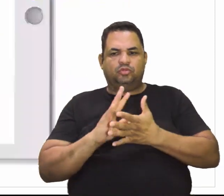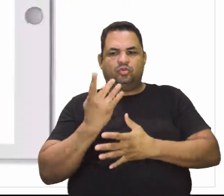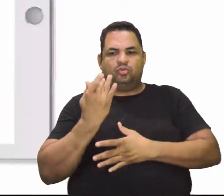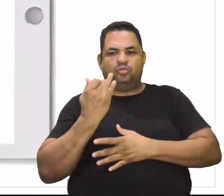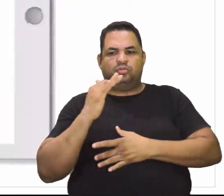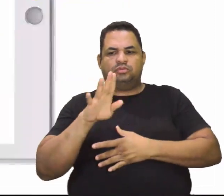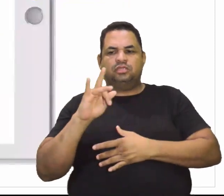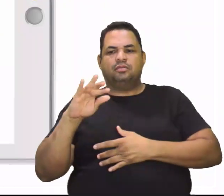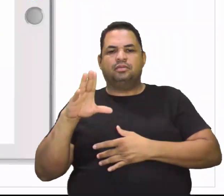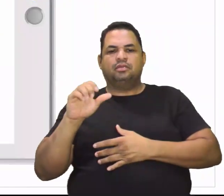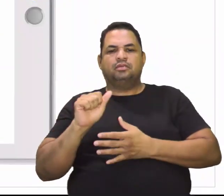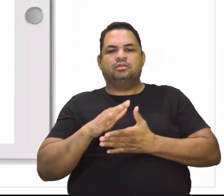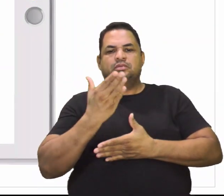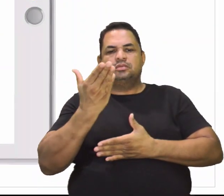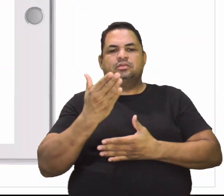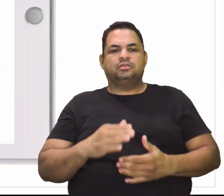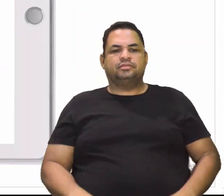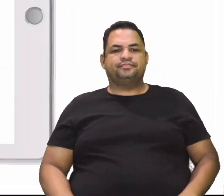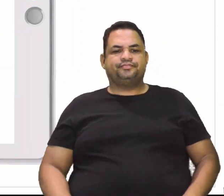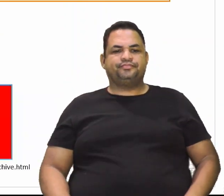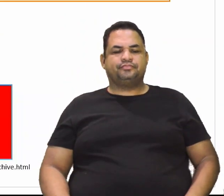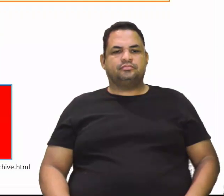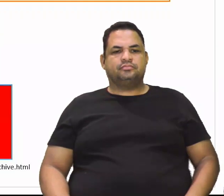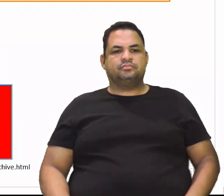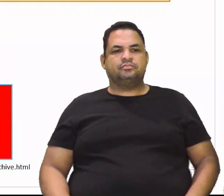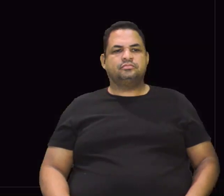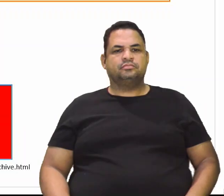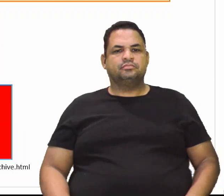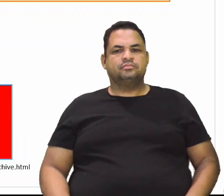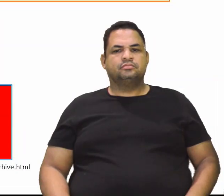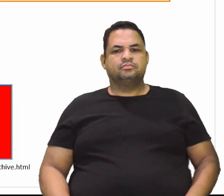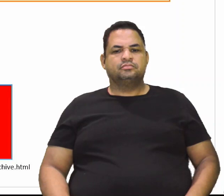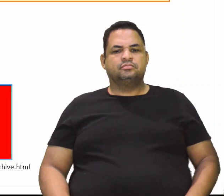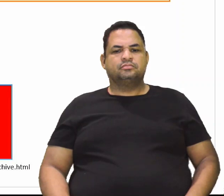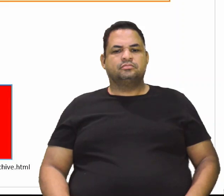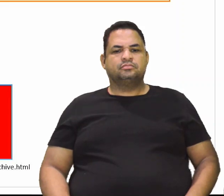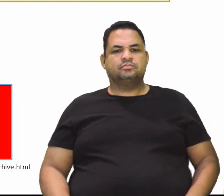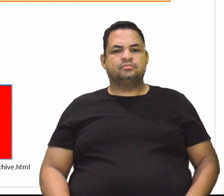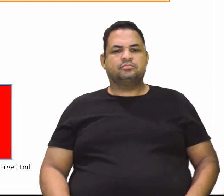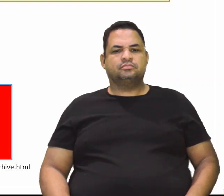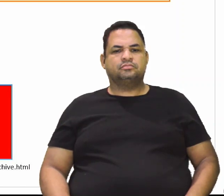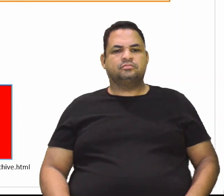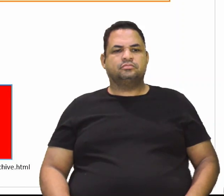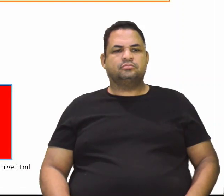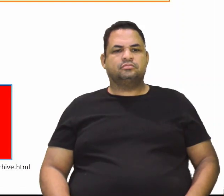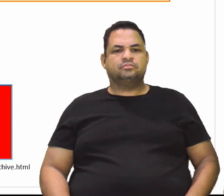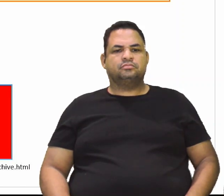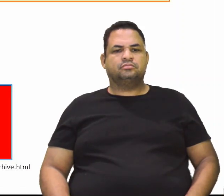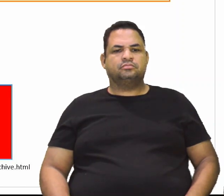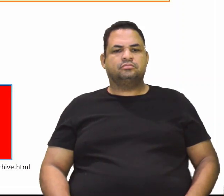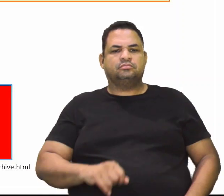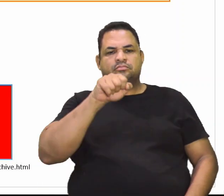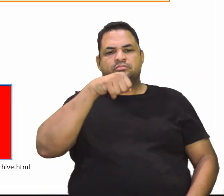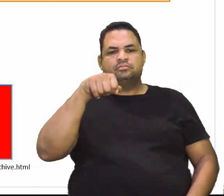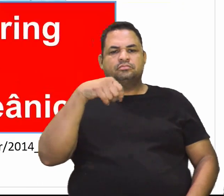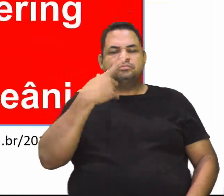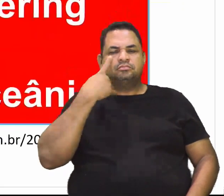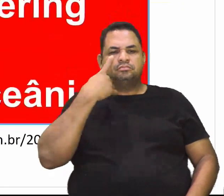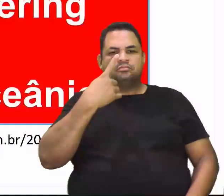sapiens. Aqui, a única espécie aqui. Espera aí, deixa eu colocar o lapisinho aqui para vocês.